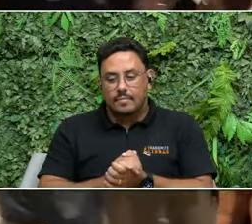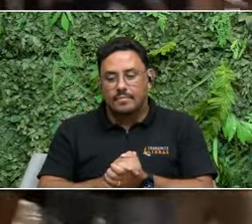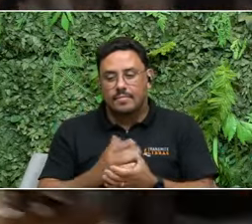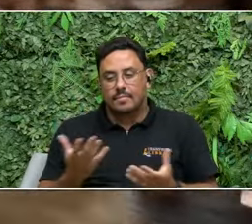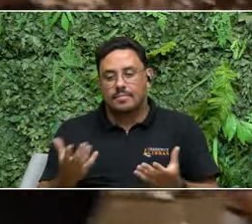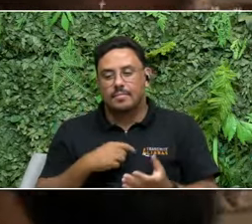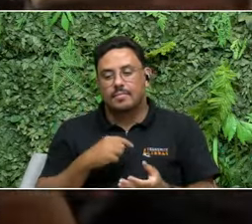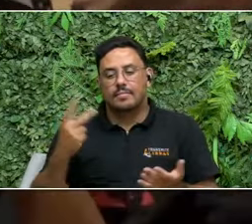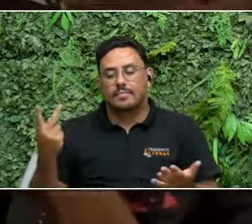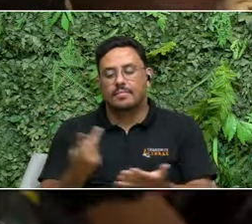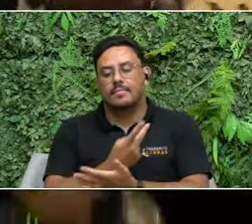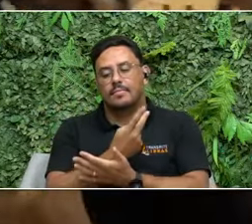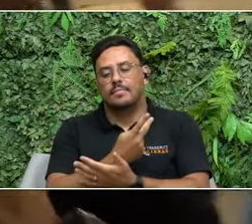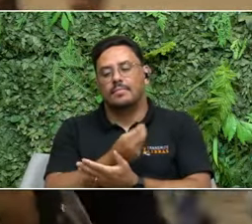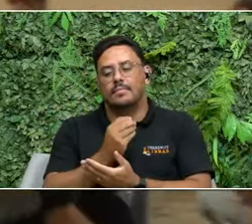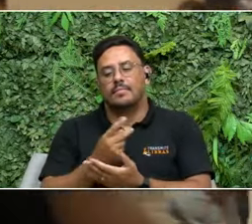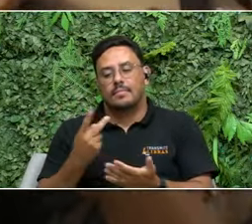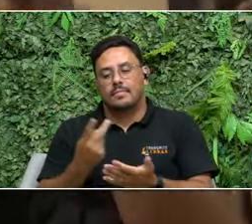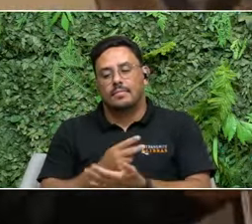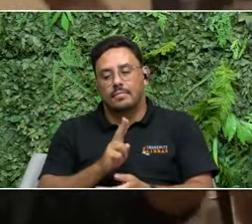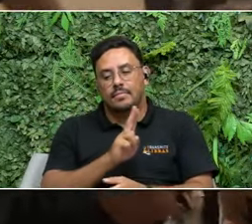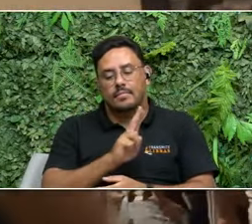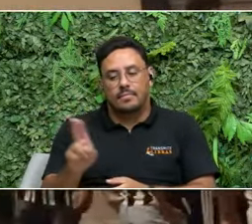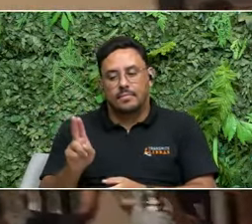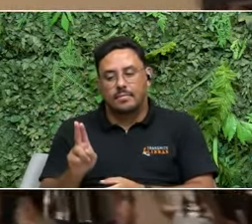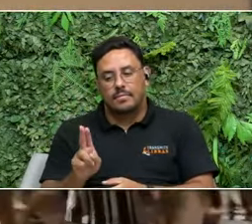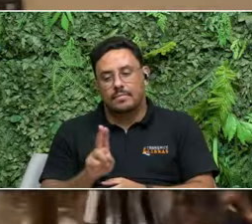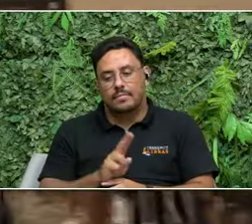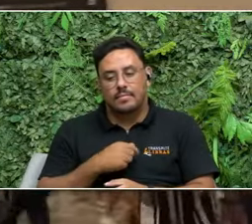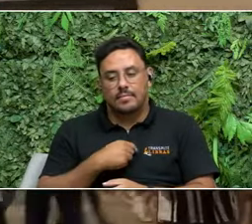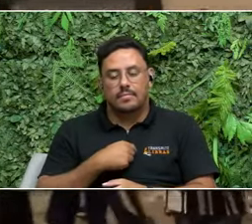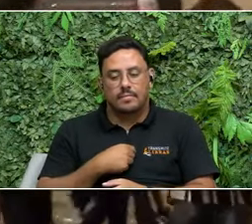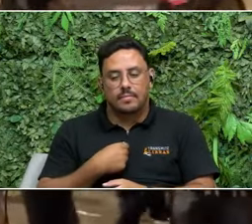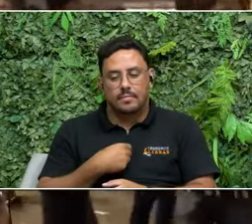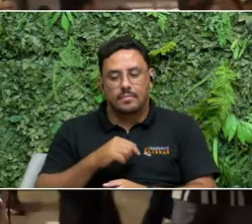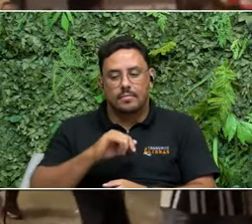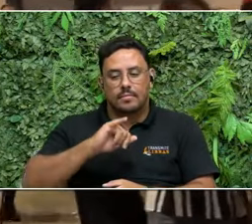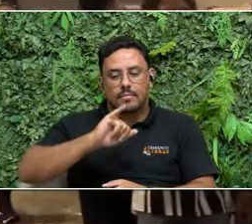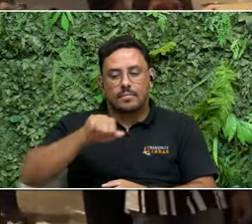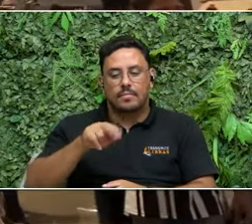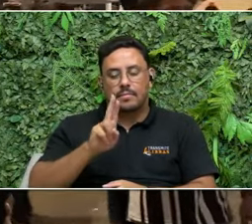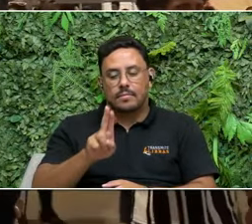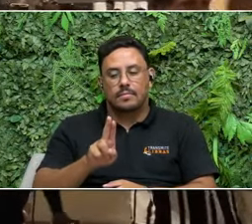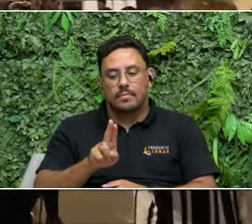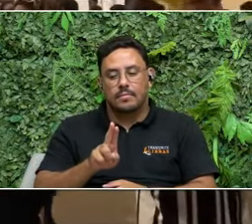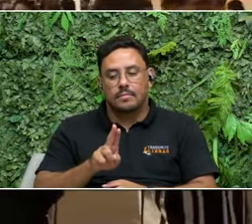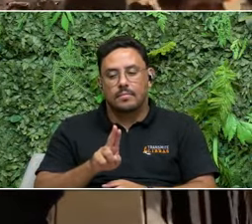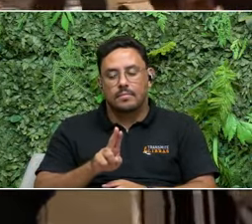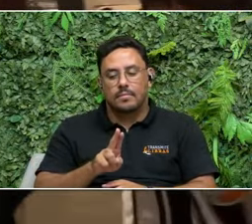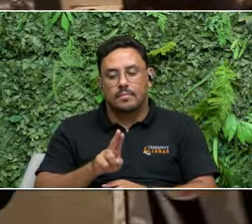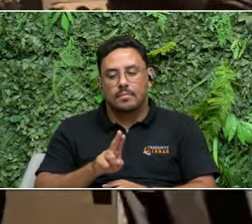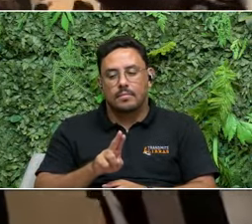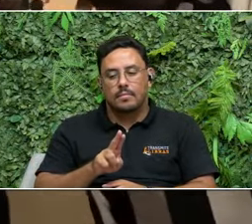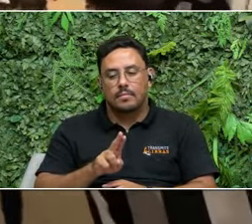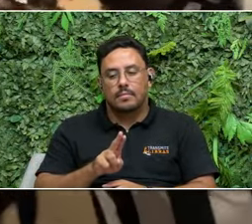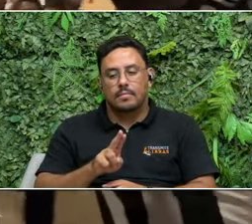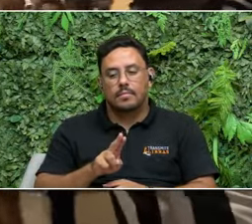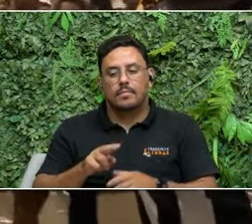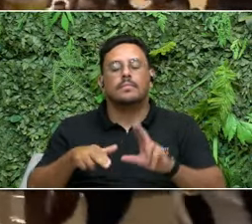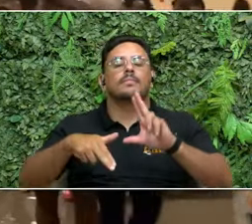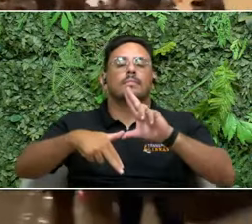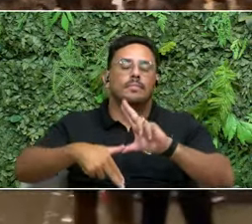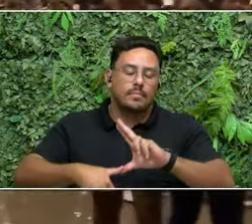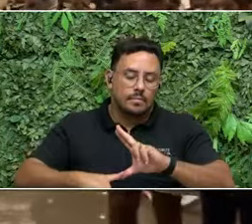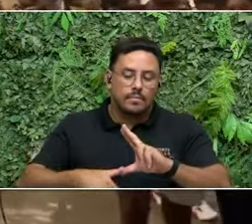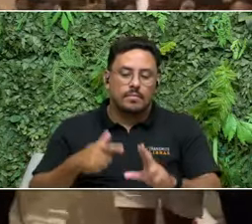aqui o amigo que que aconteceu qual é o seu nome Solte a tua voz aqui é o j do bairro labanca de Neves ninguém